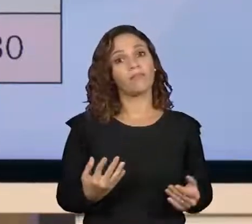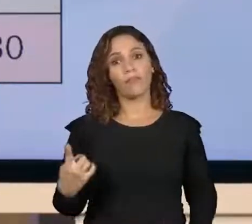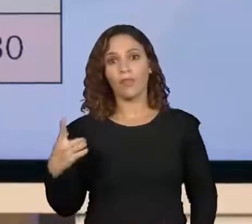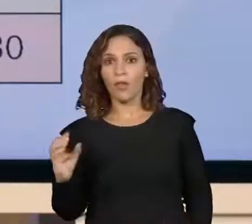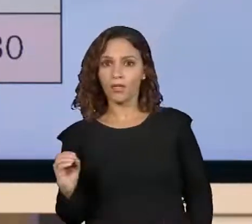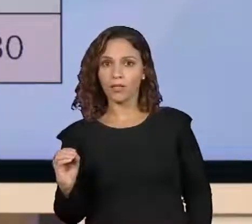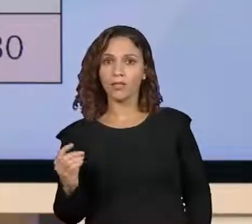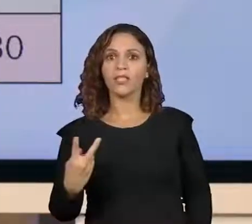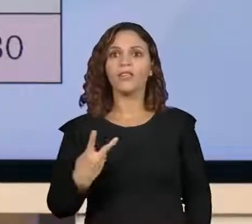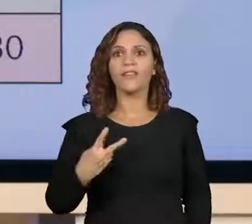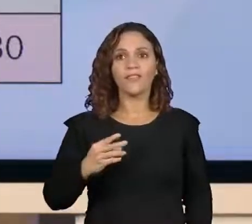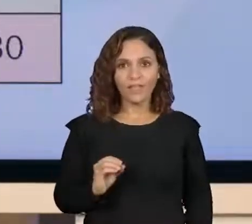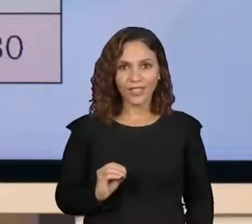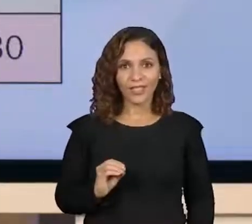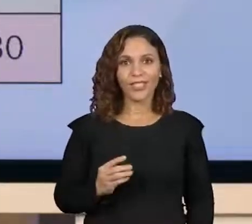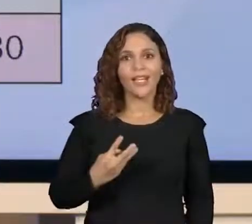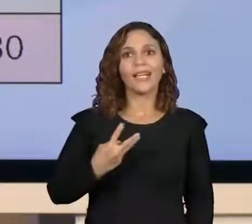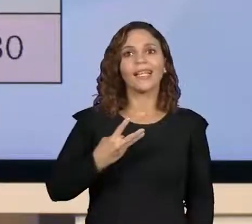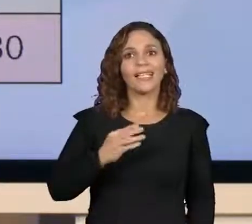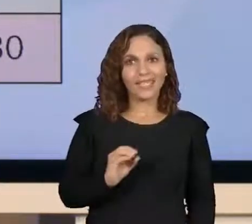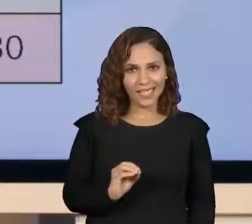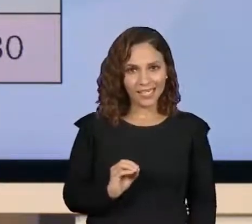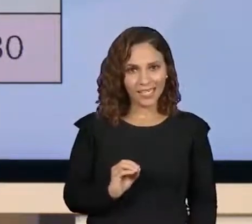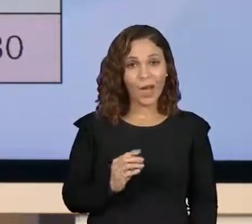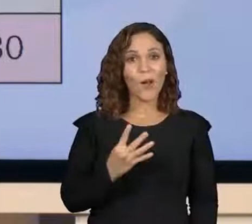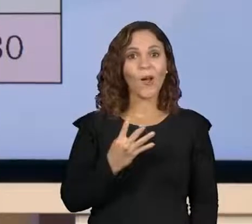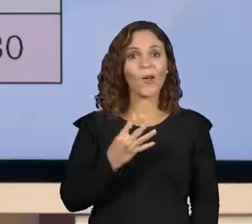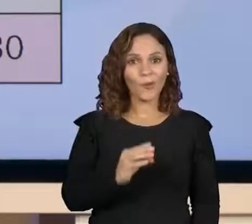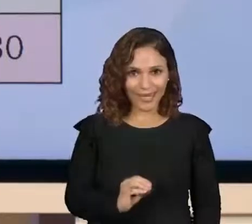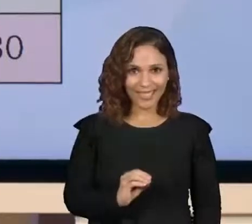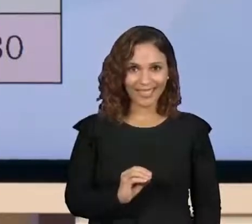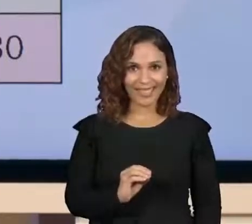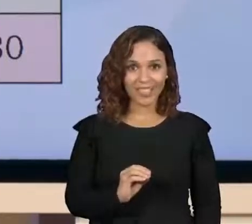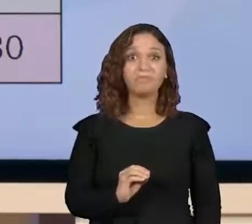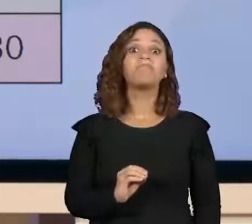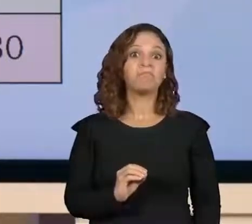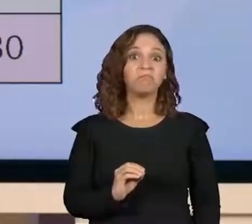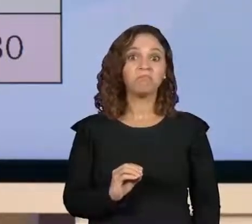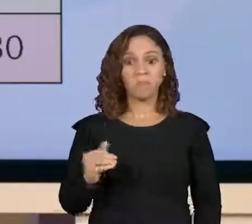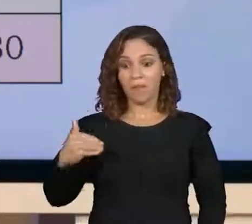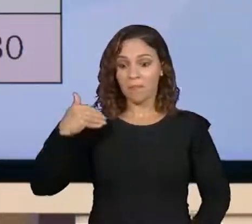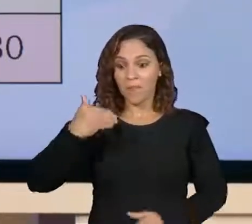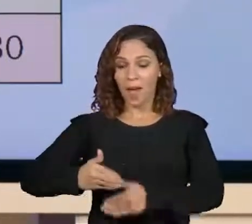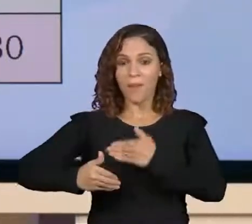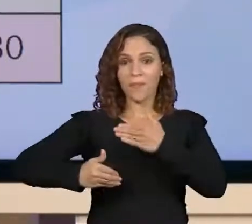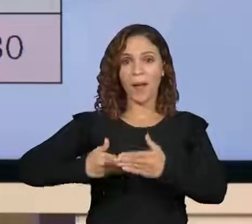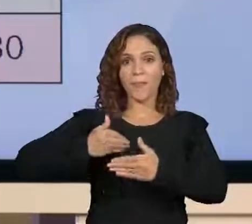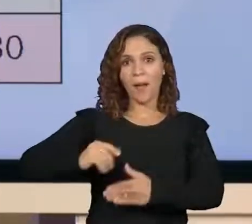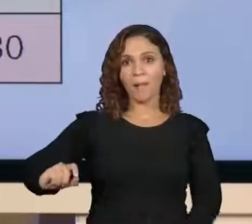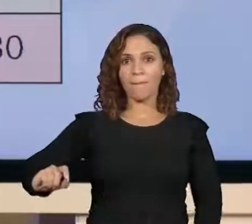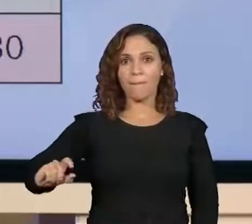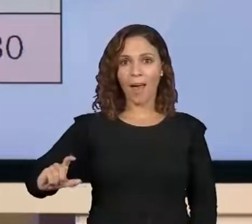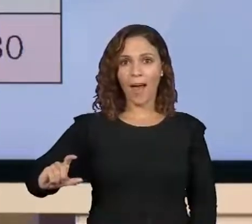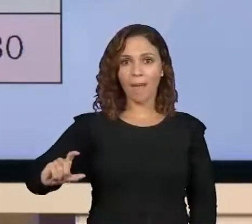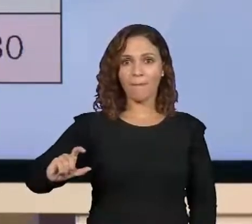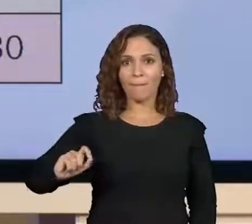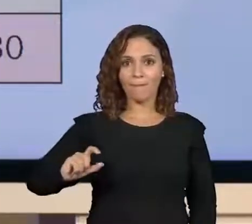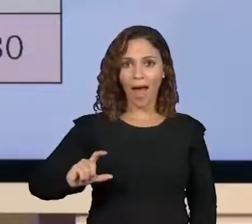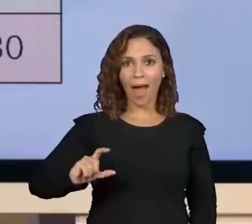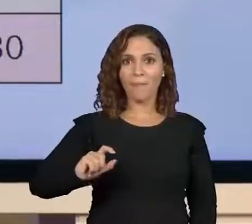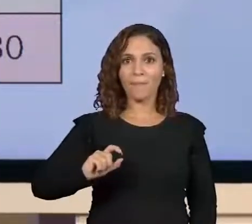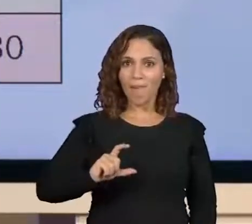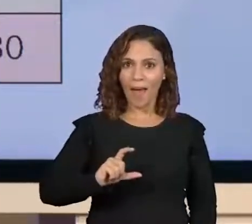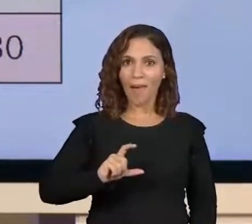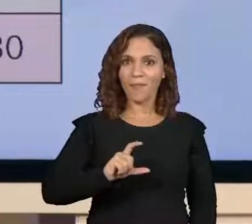10, 20, 30, 40. Essa sequência aumenta de 10 em 10. Por isso